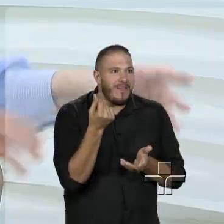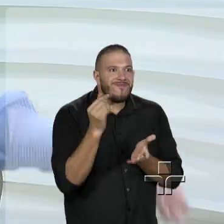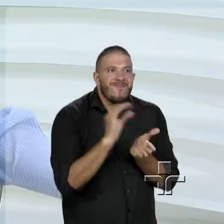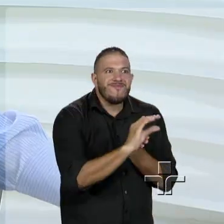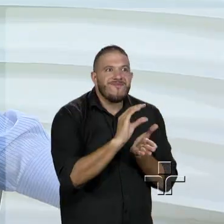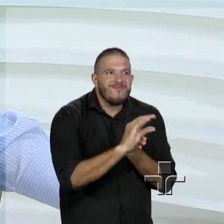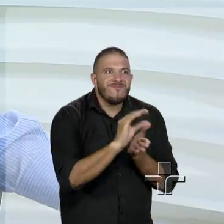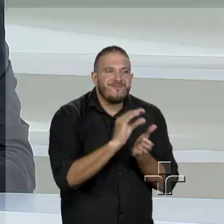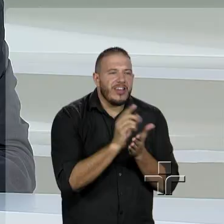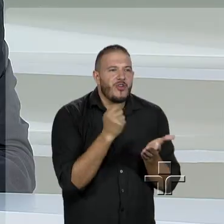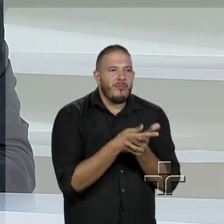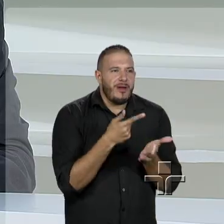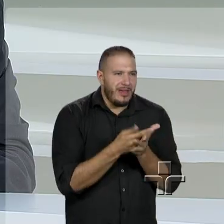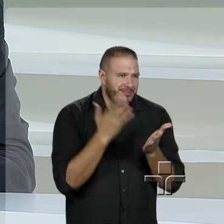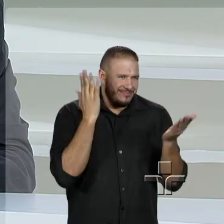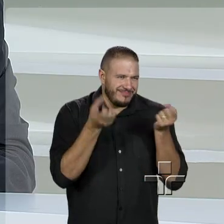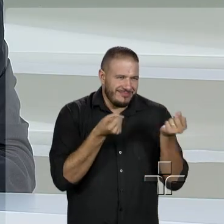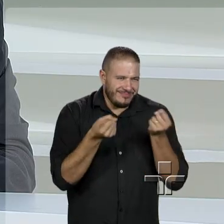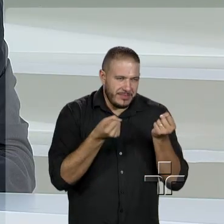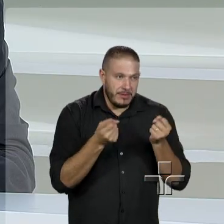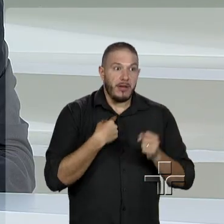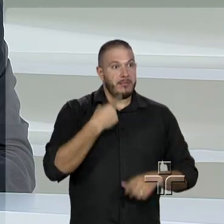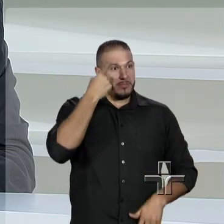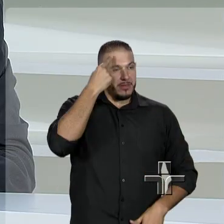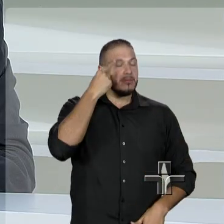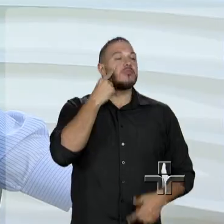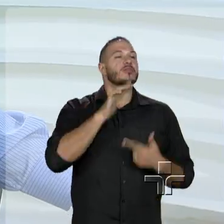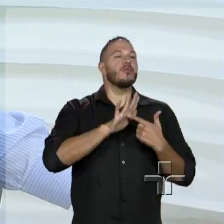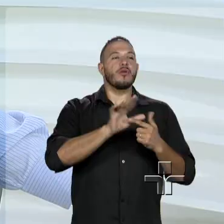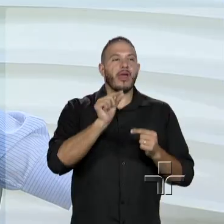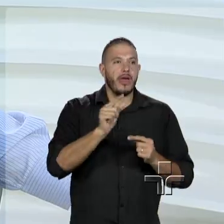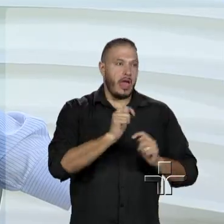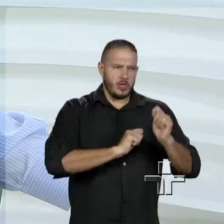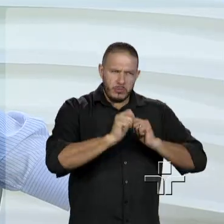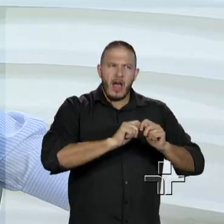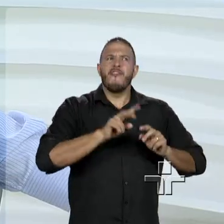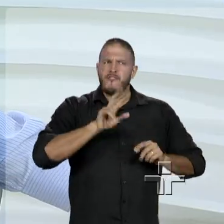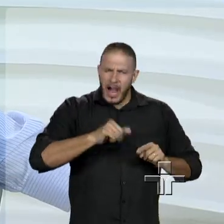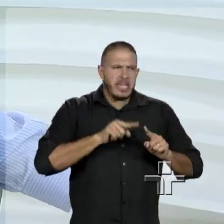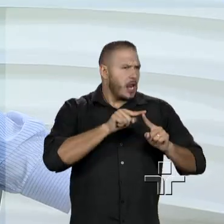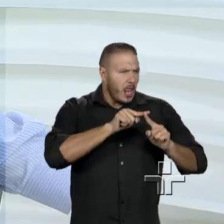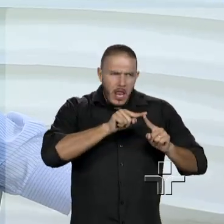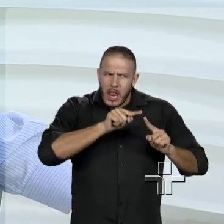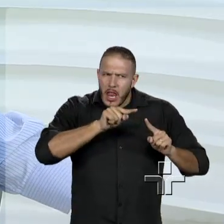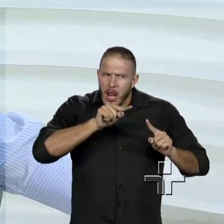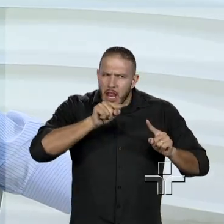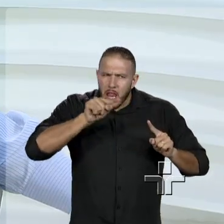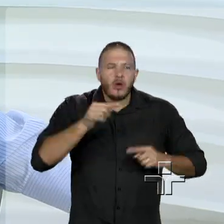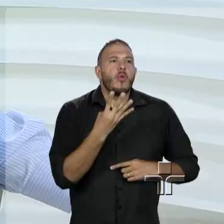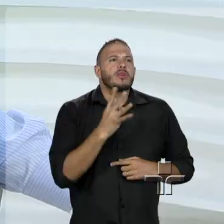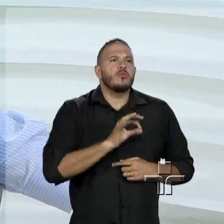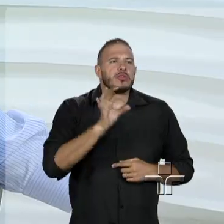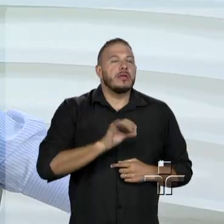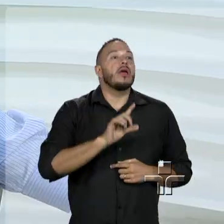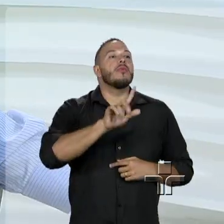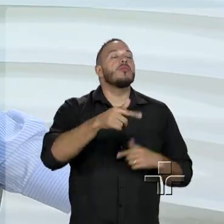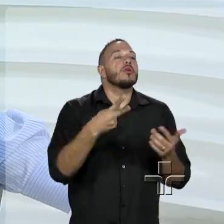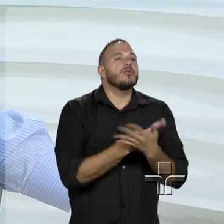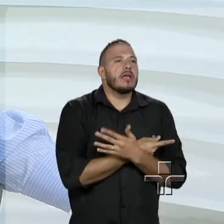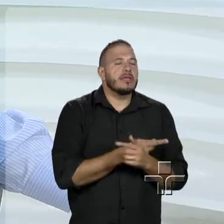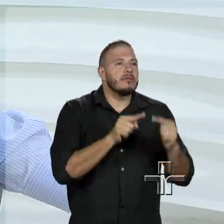caminhão, com a ideia de que a economia ia crescer 4%. Aí vem a economia e